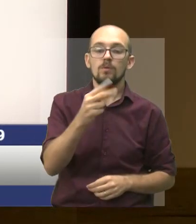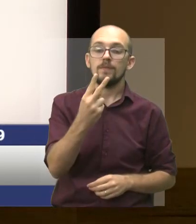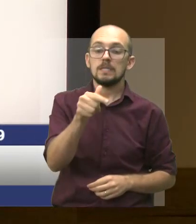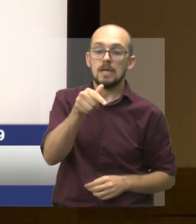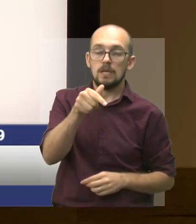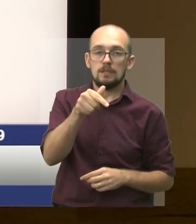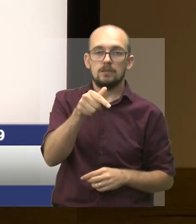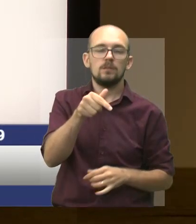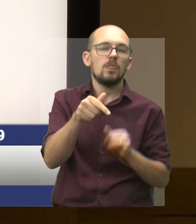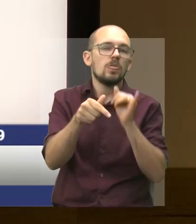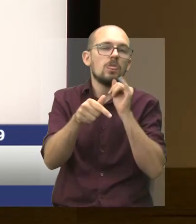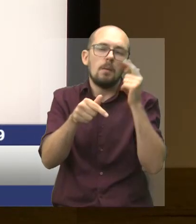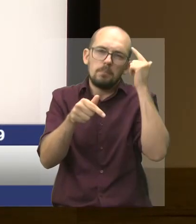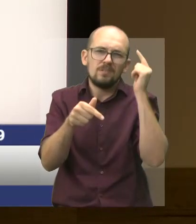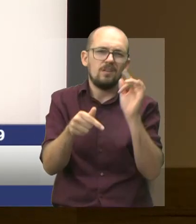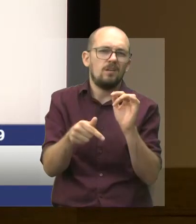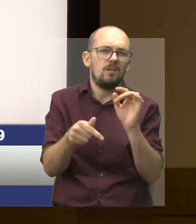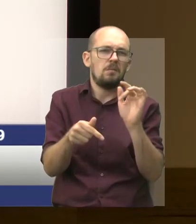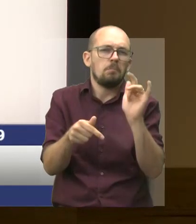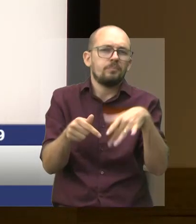pareça pequeno, mas é